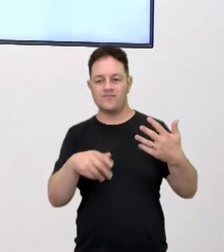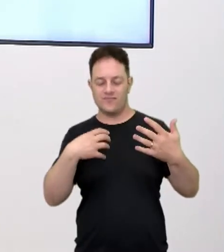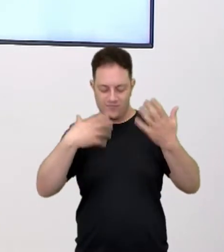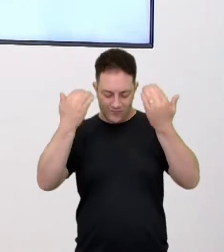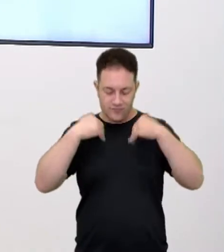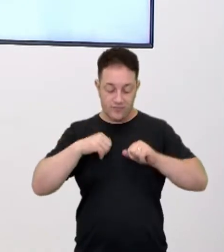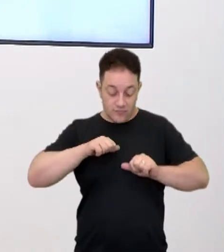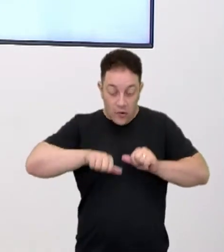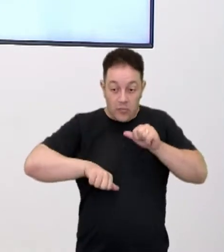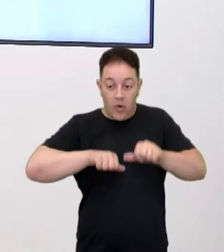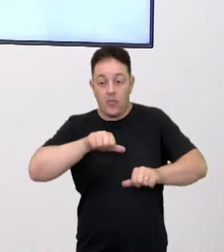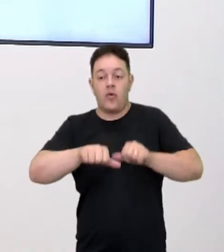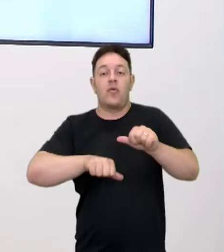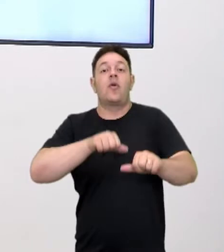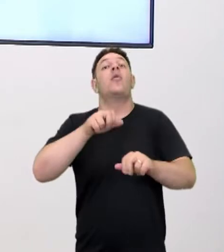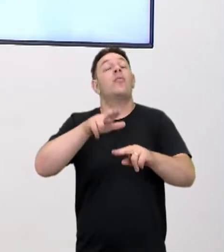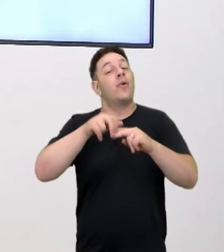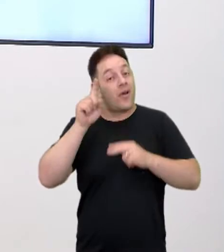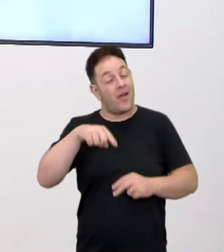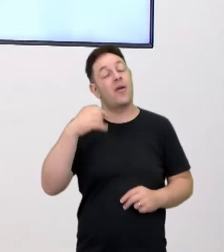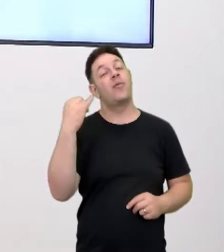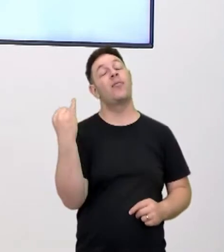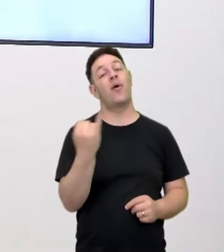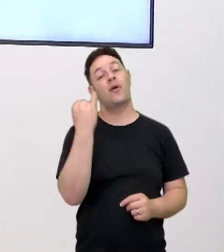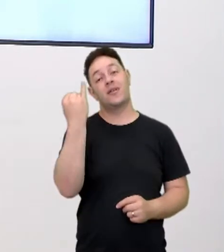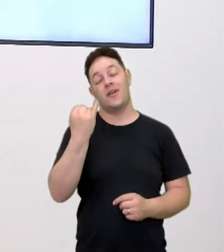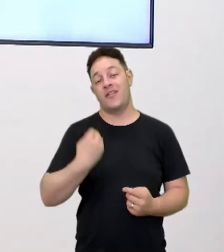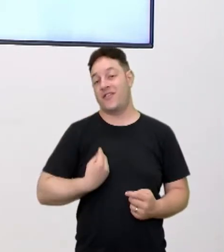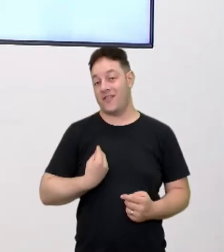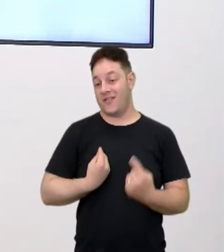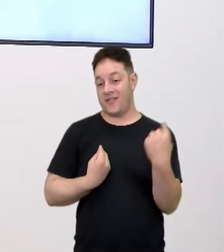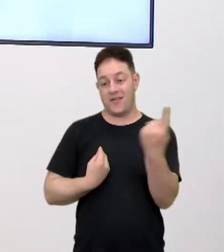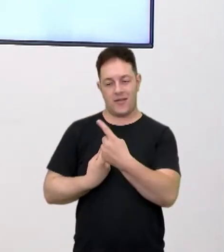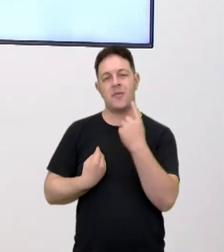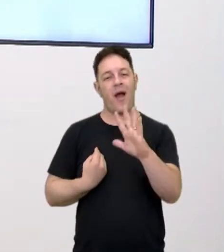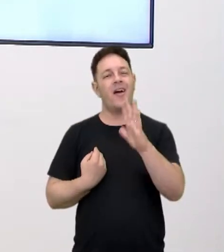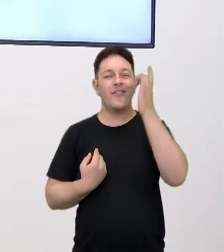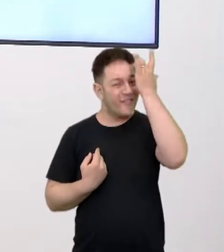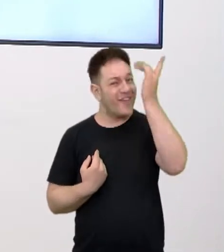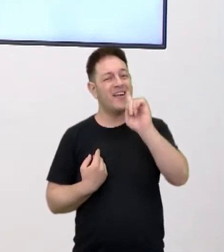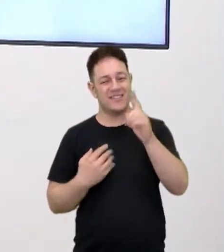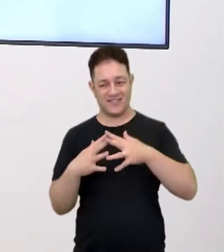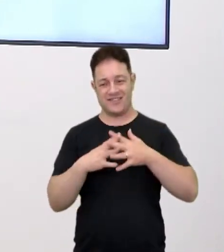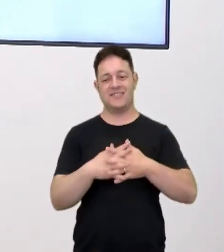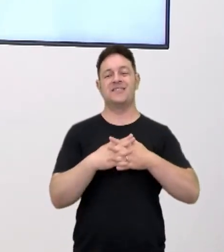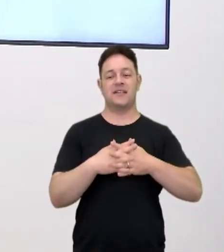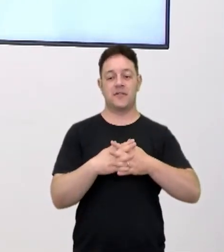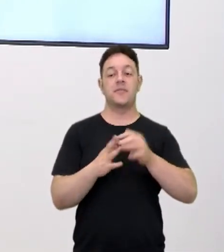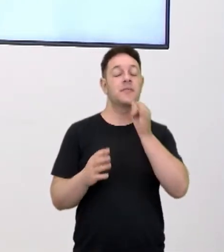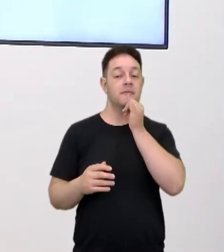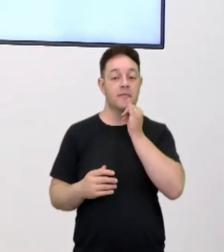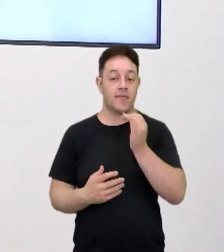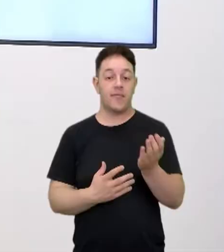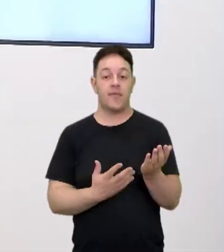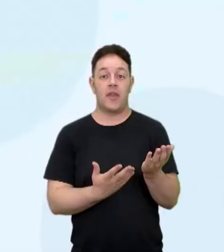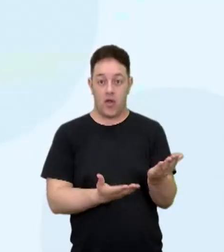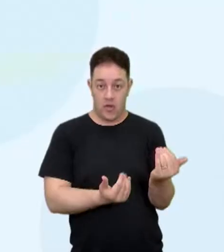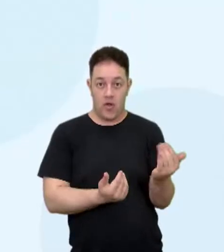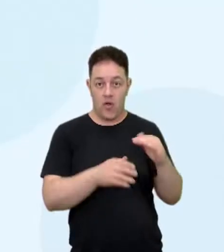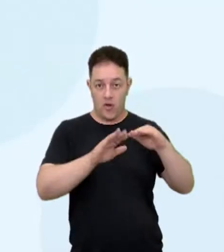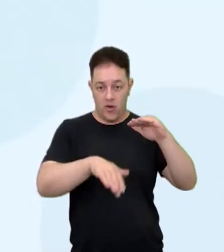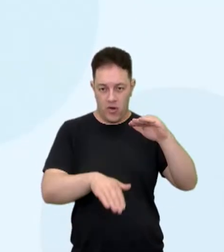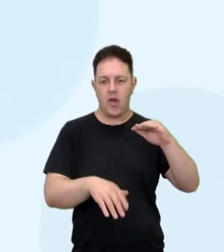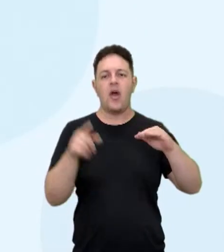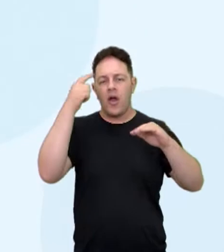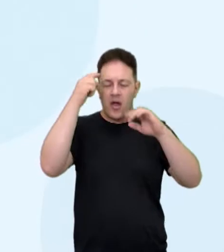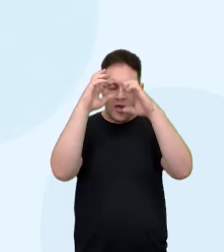isso que ela é uma parte da nossa vida muito importante e, ao mesmo tempo, bem complexa. Na adolescência, o cérebro de um adolescente, ele